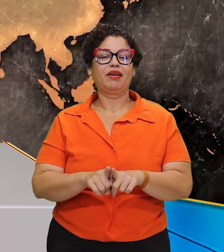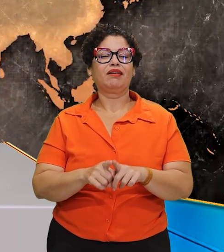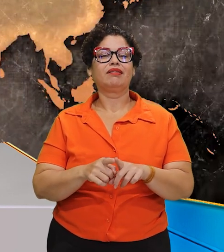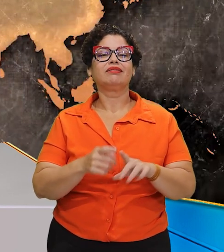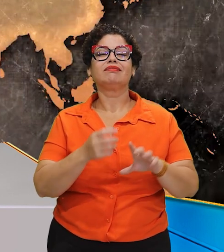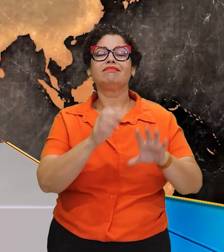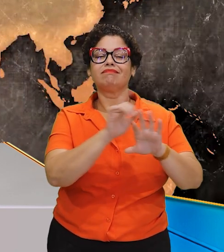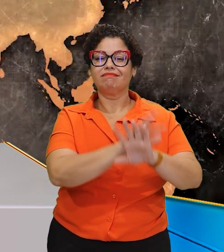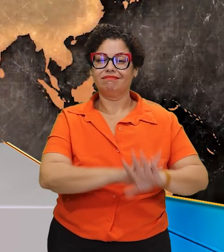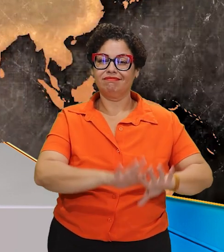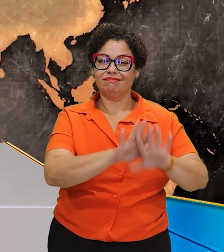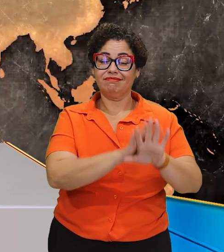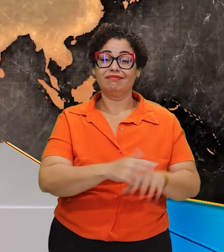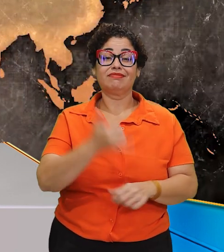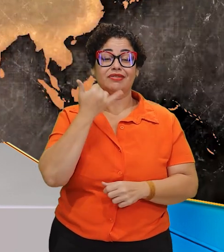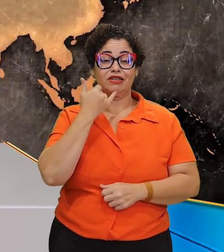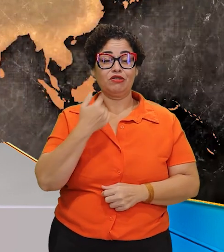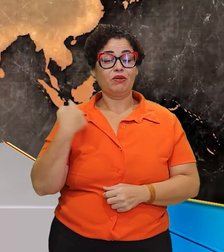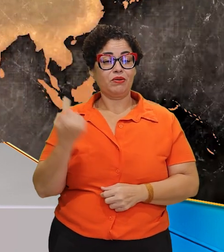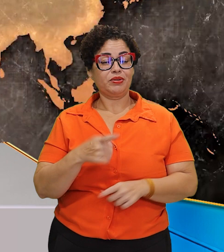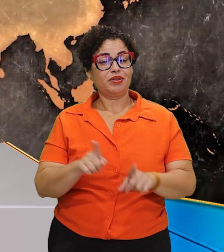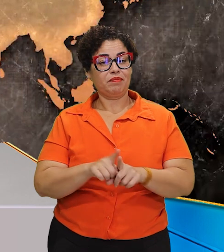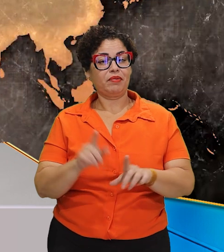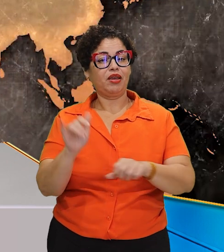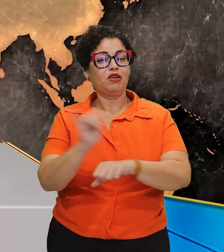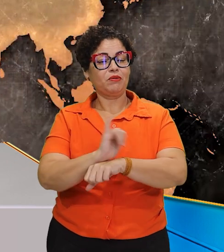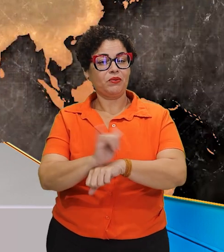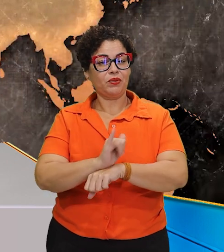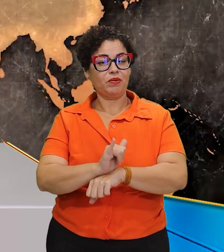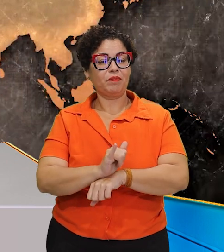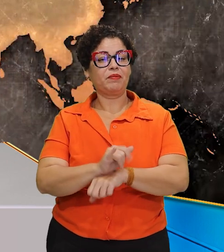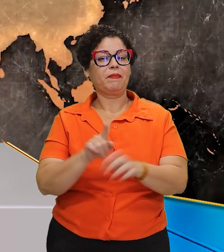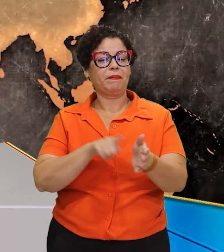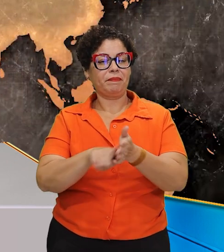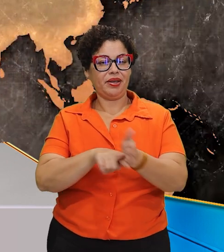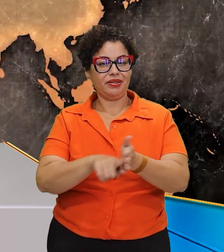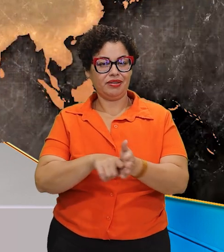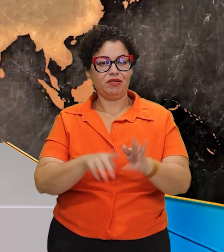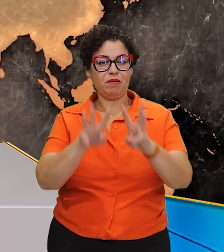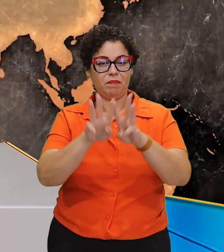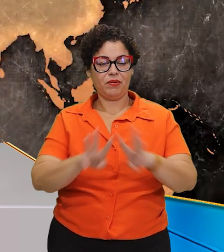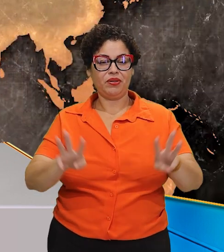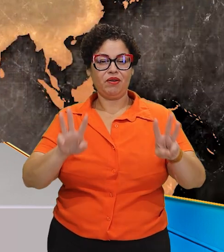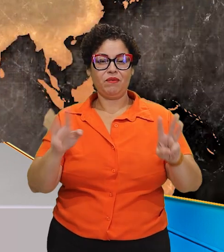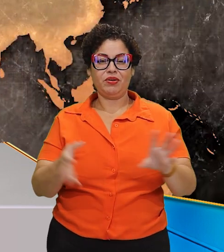junto com o QR Code. Nós também estamos no YouTube, é só pesquisar por